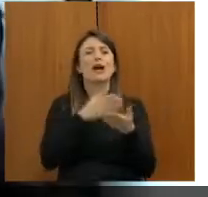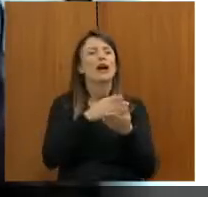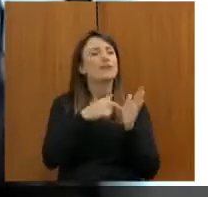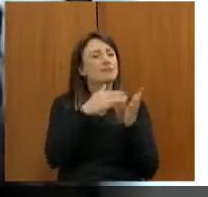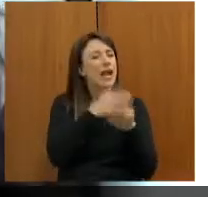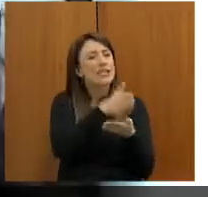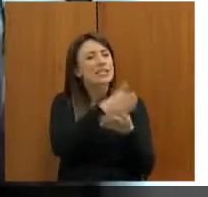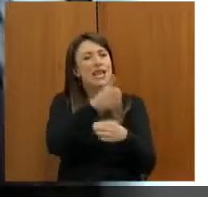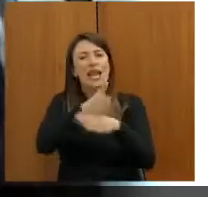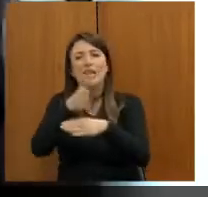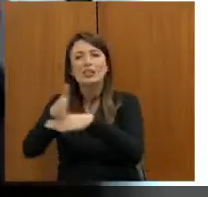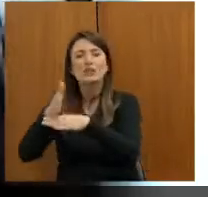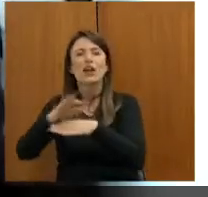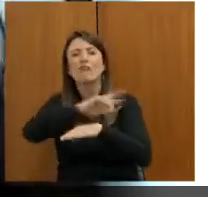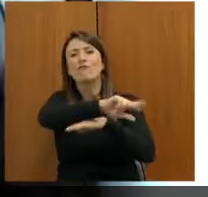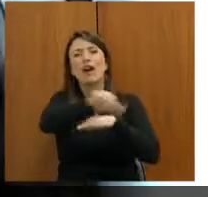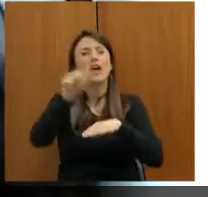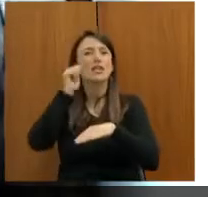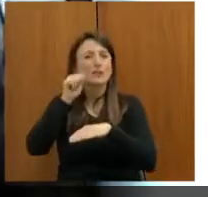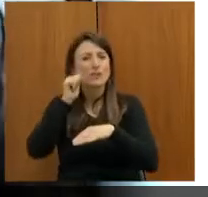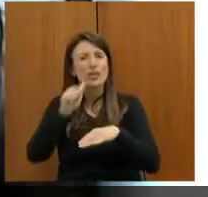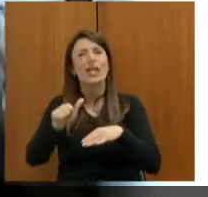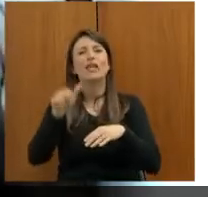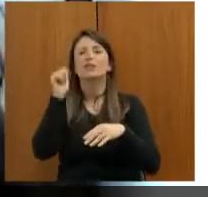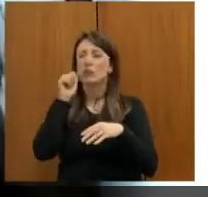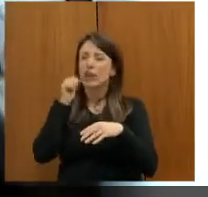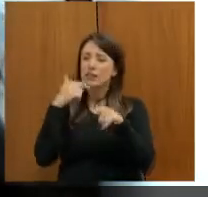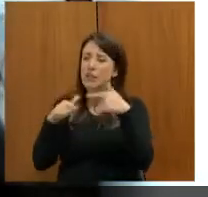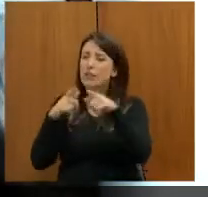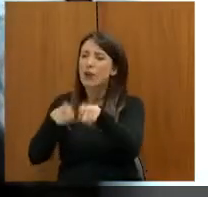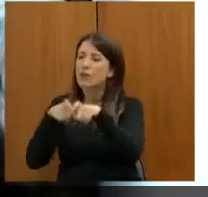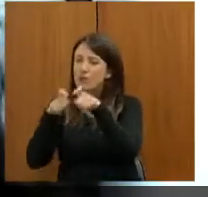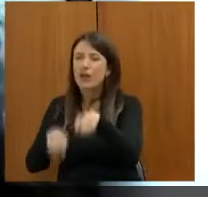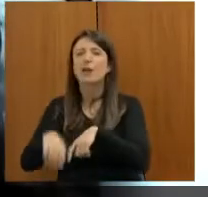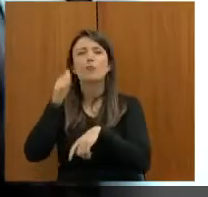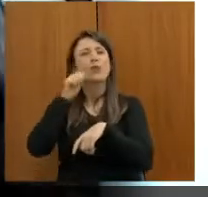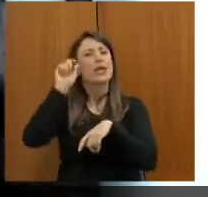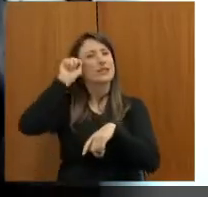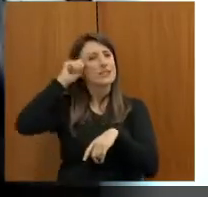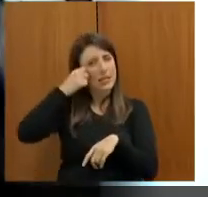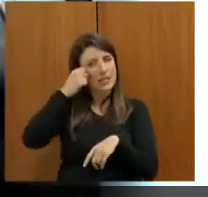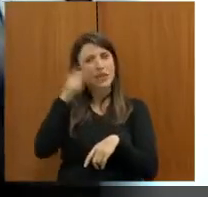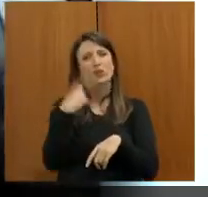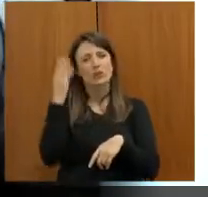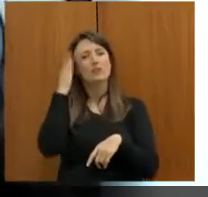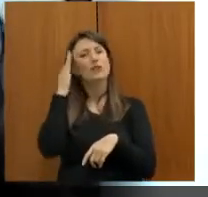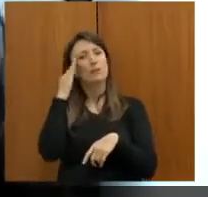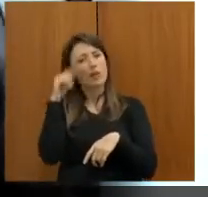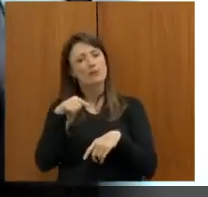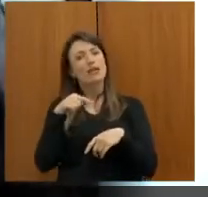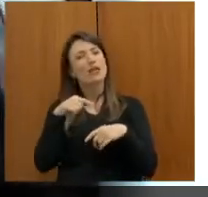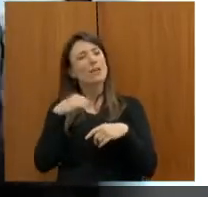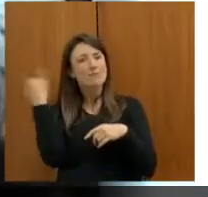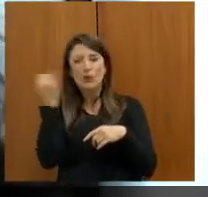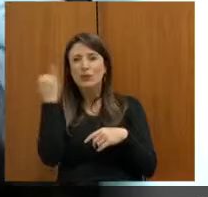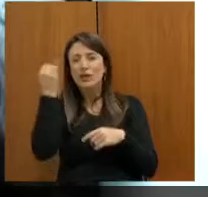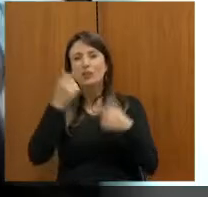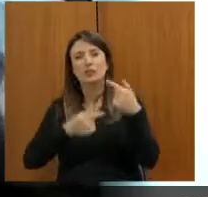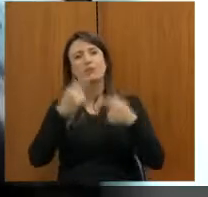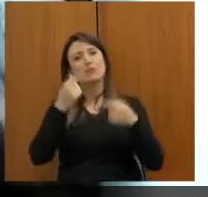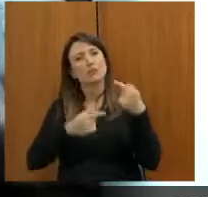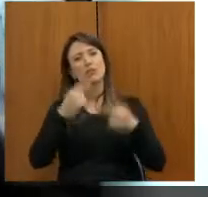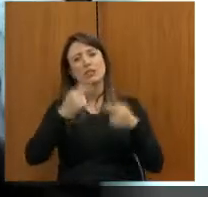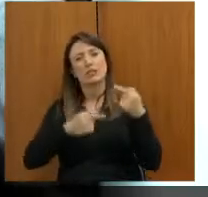mais para as mulheres do campo para as mulheres negras né que nós sabemos da importância dessa política chegar e